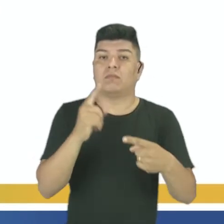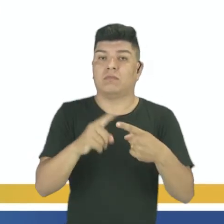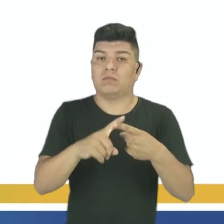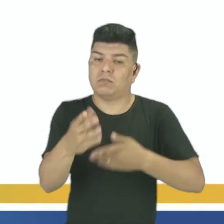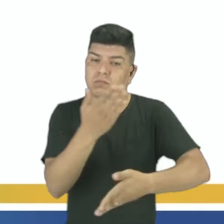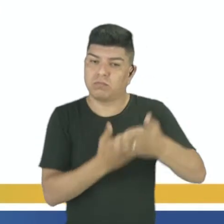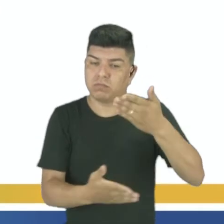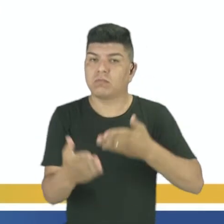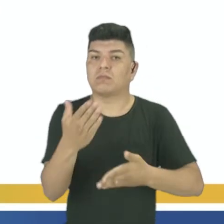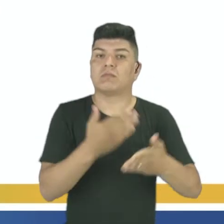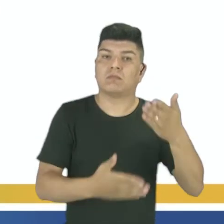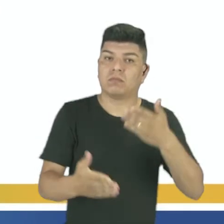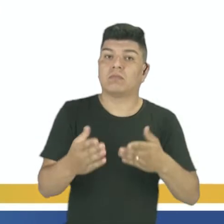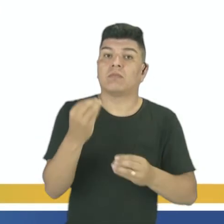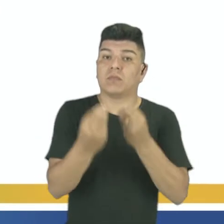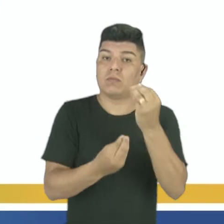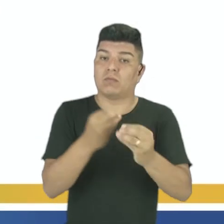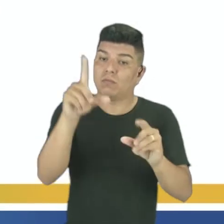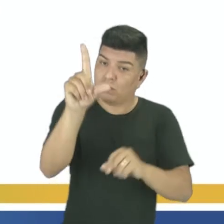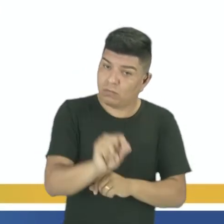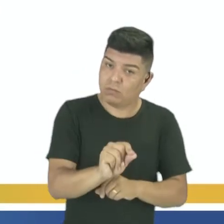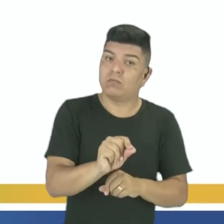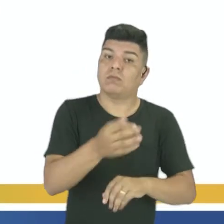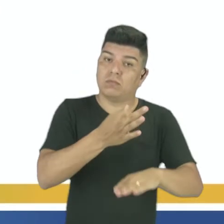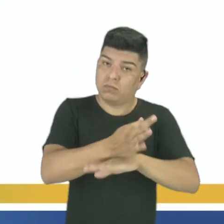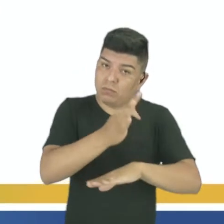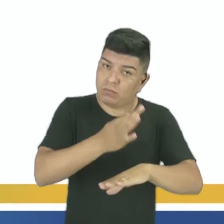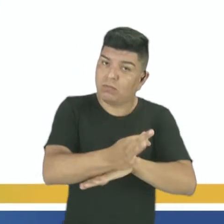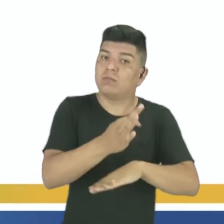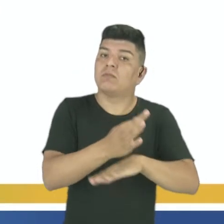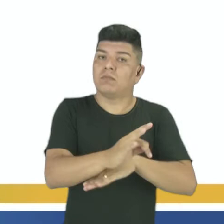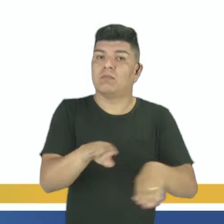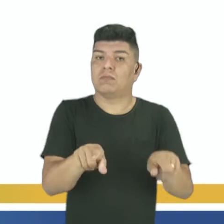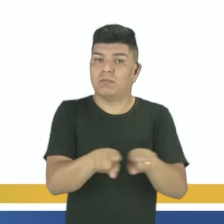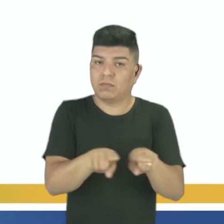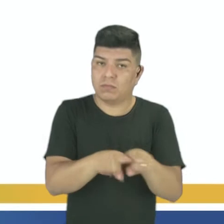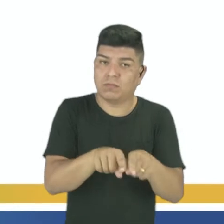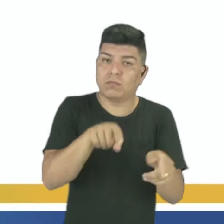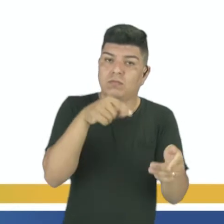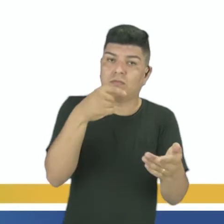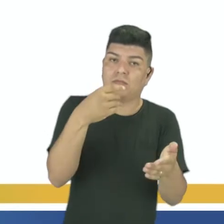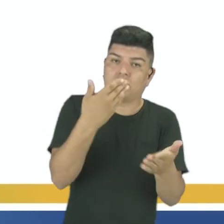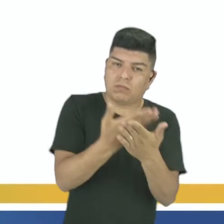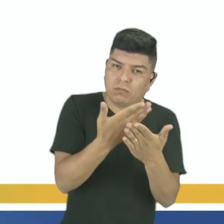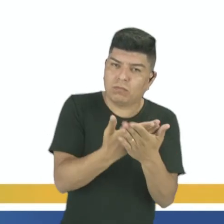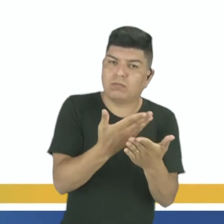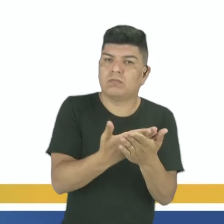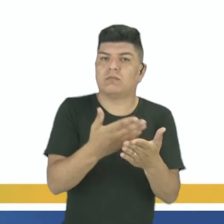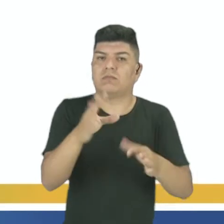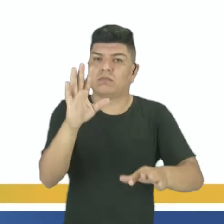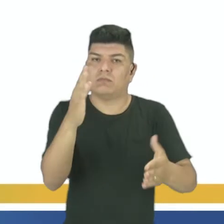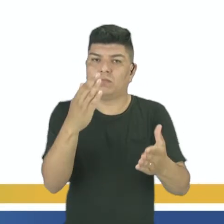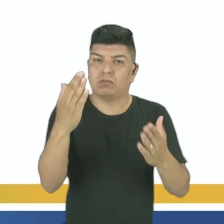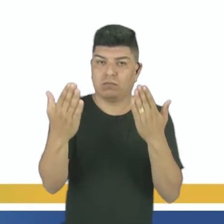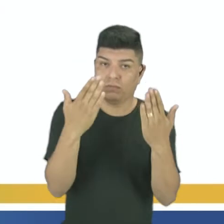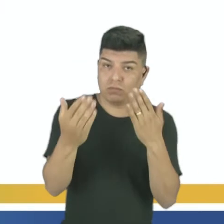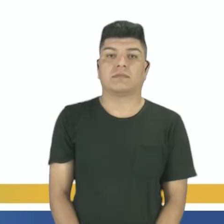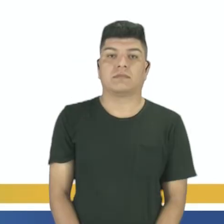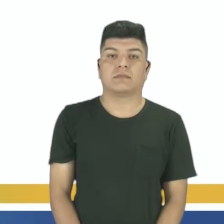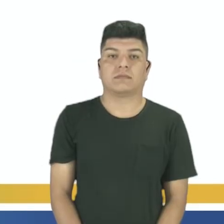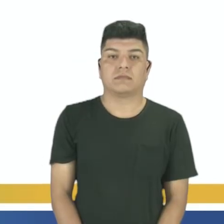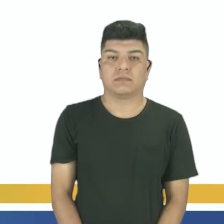disseminação delas, alternativas para minimizar essa disseminação, estudos relacionados a esse tema, fake